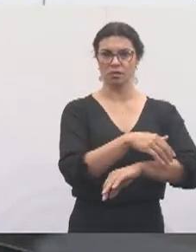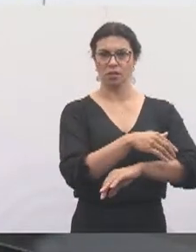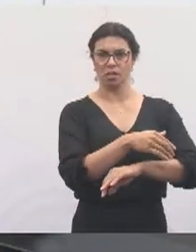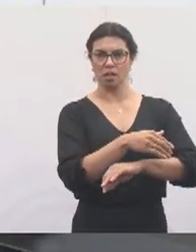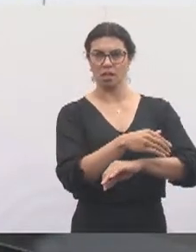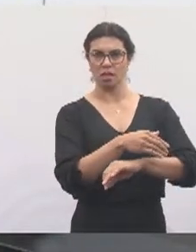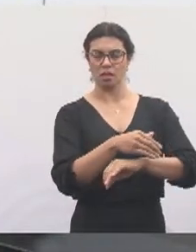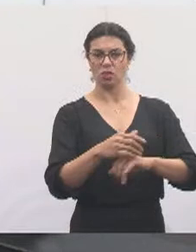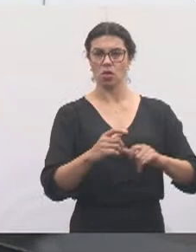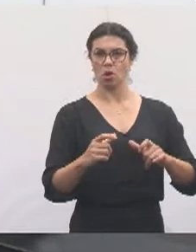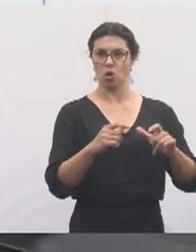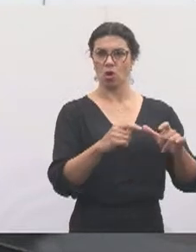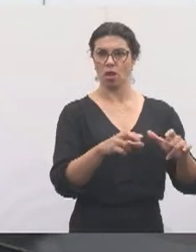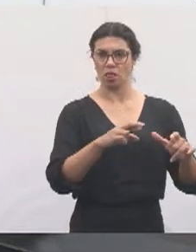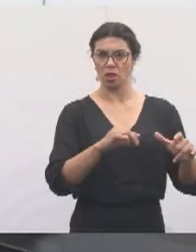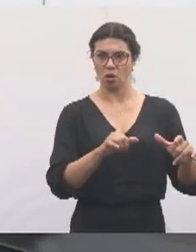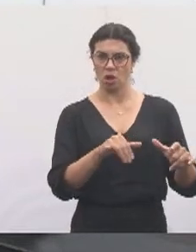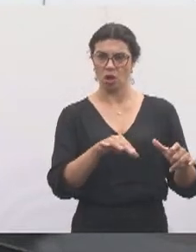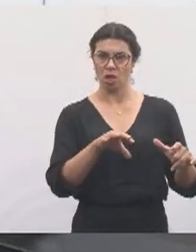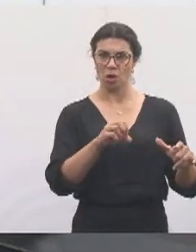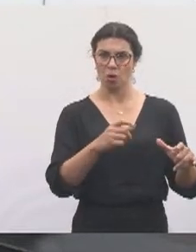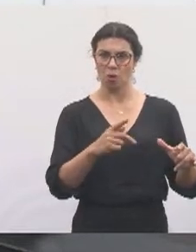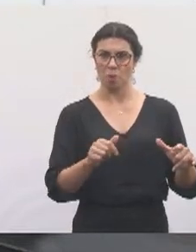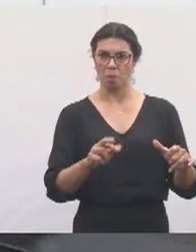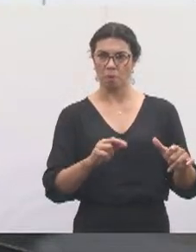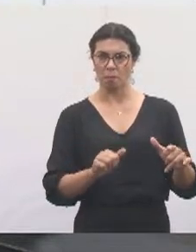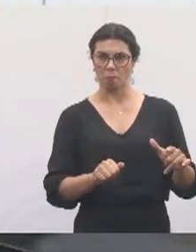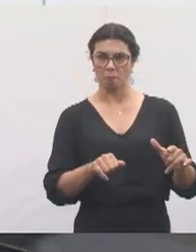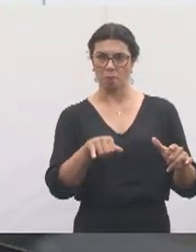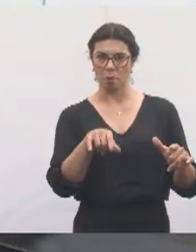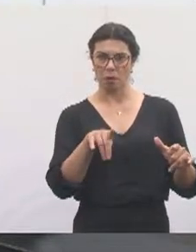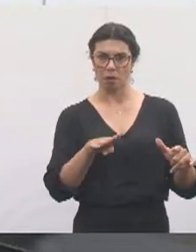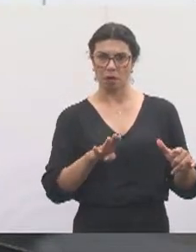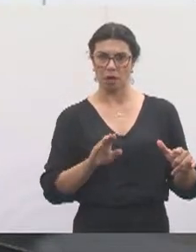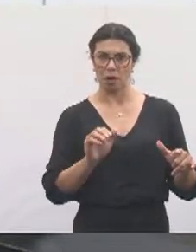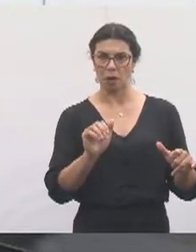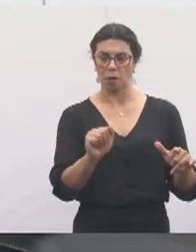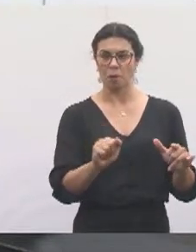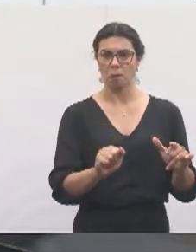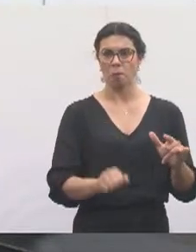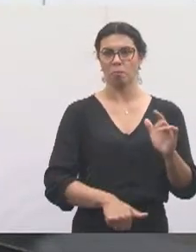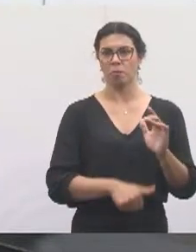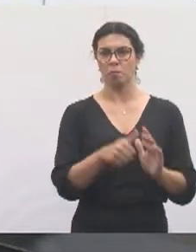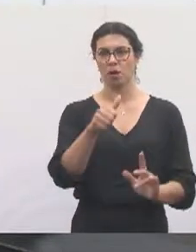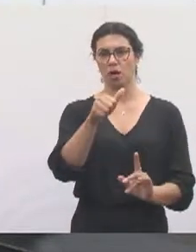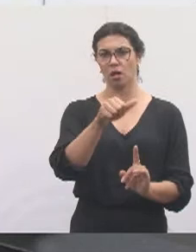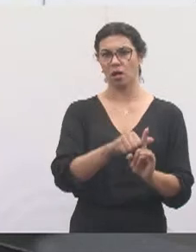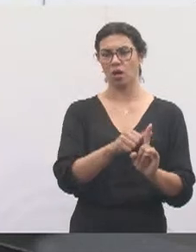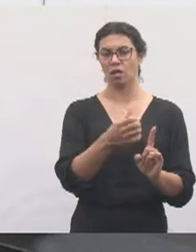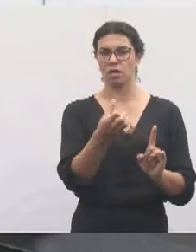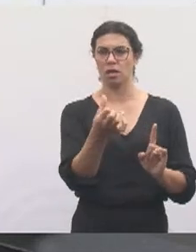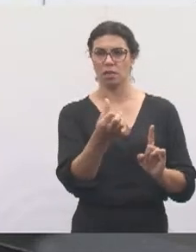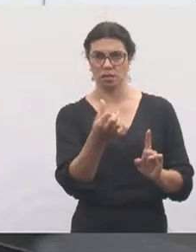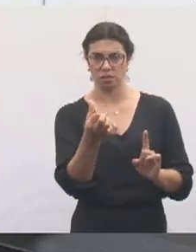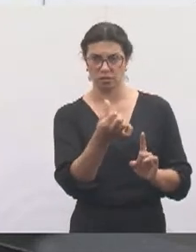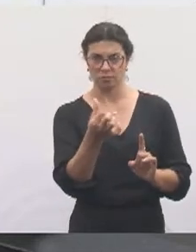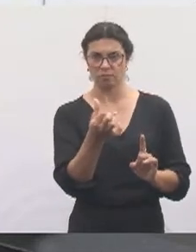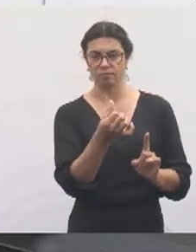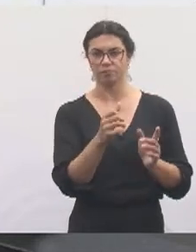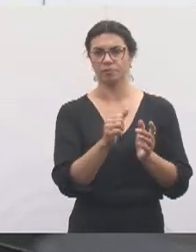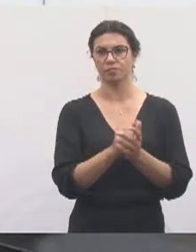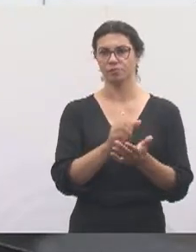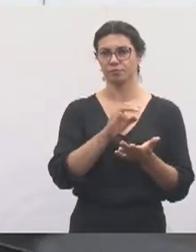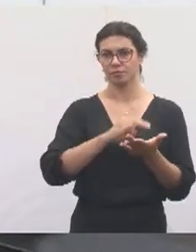previsão do início dos trabalhos no primeiro semestre de 2024 ressalta-se que a